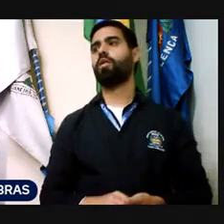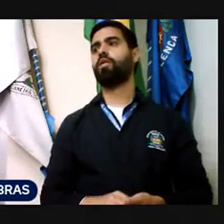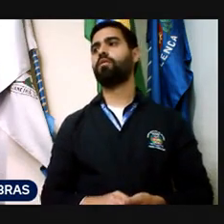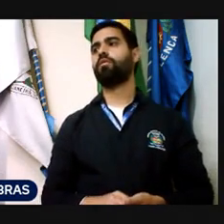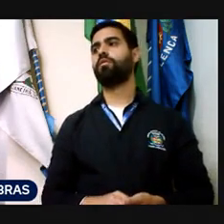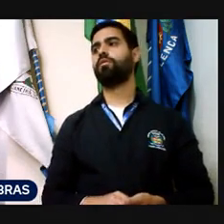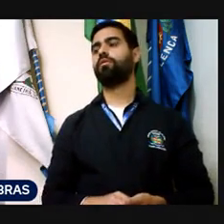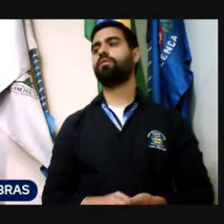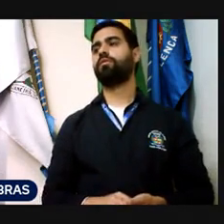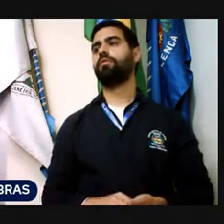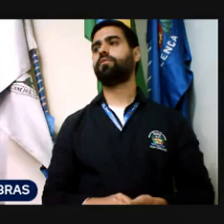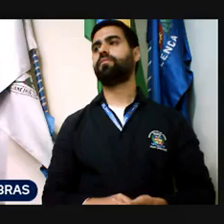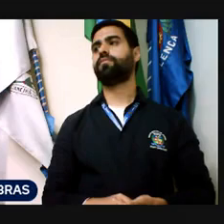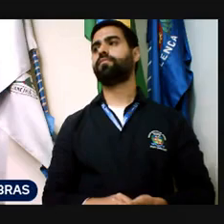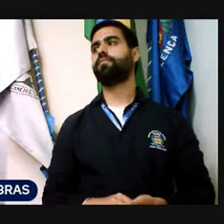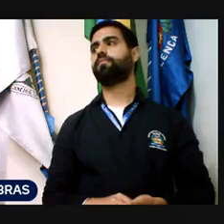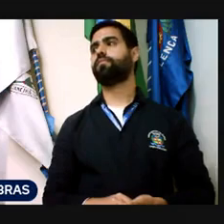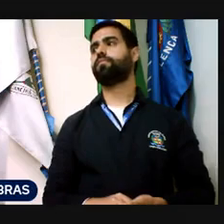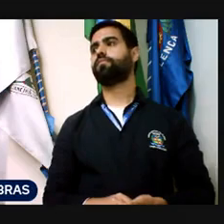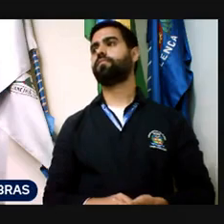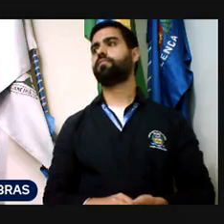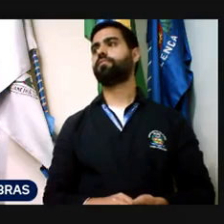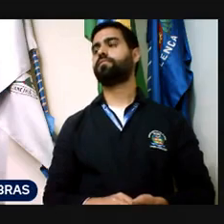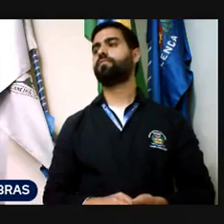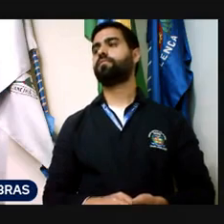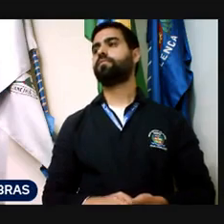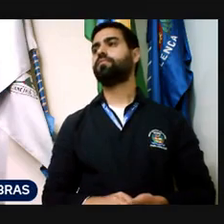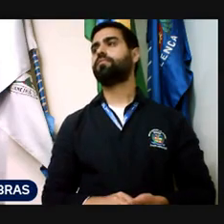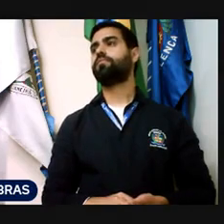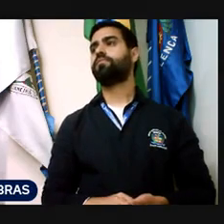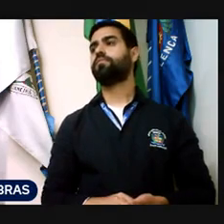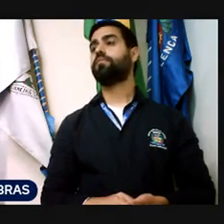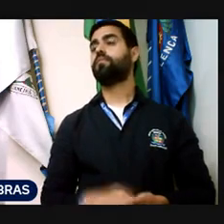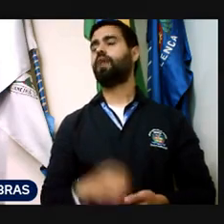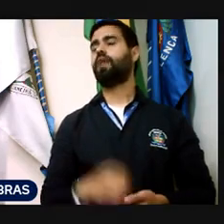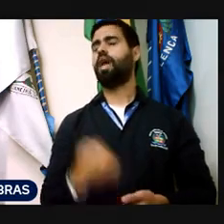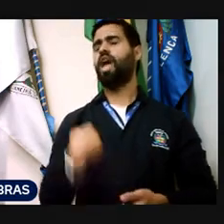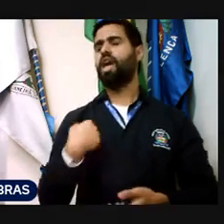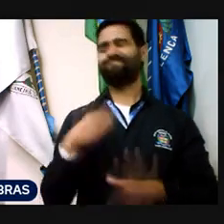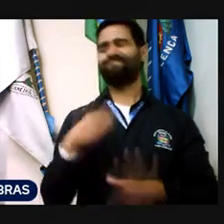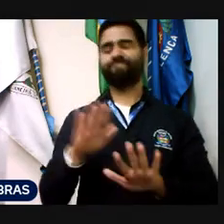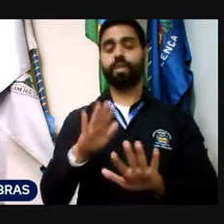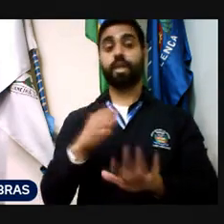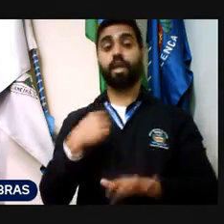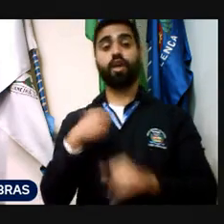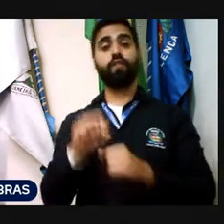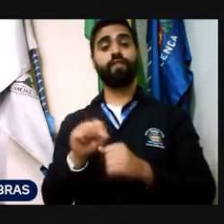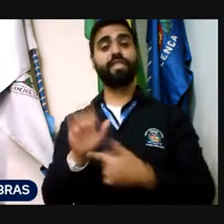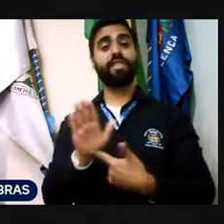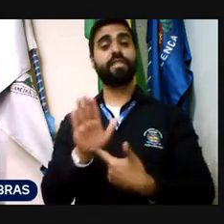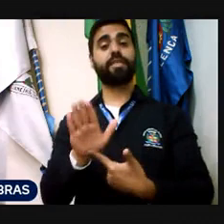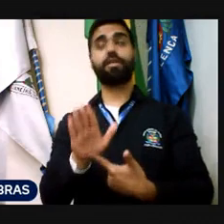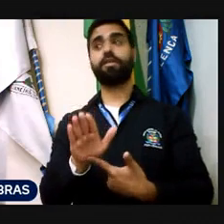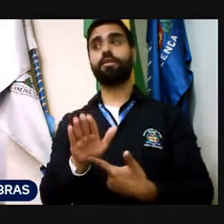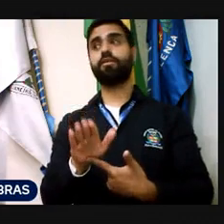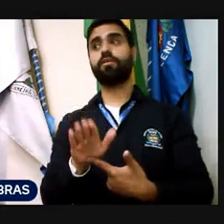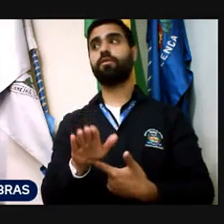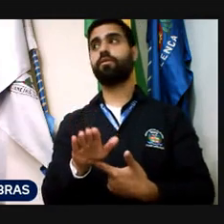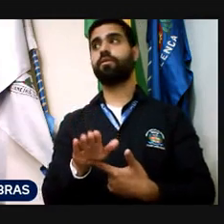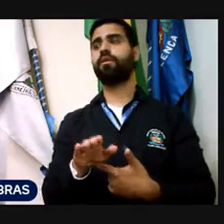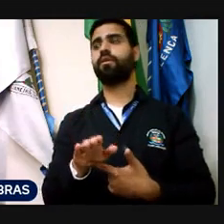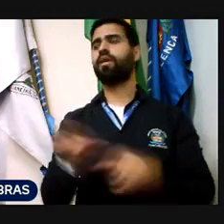Então, presidente, se me permite, essa indicação seria a